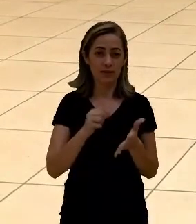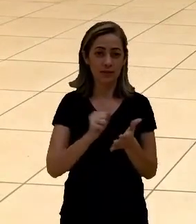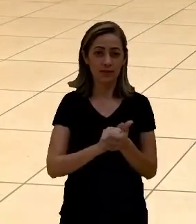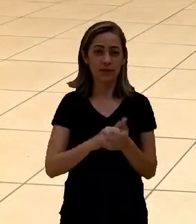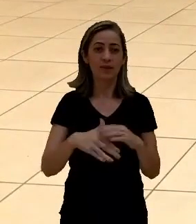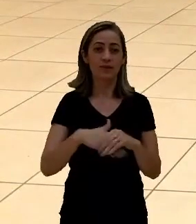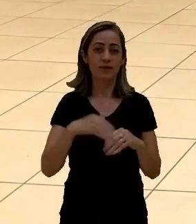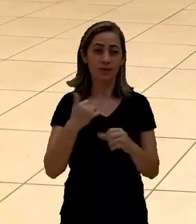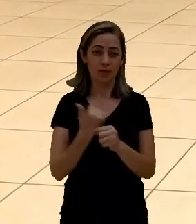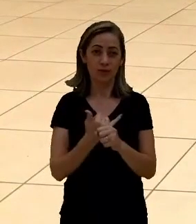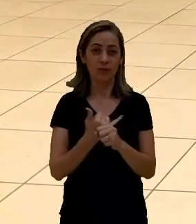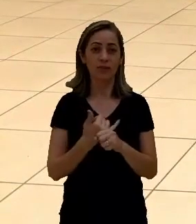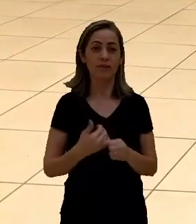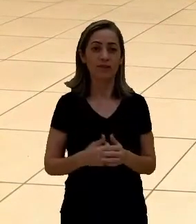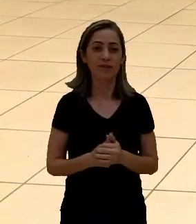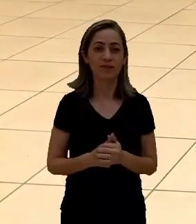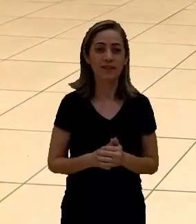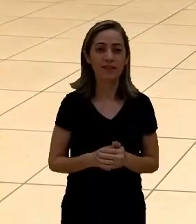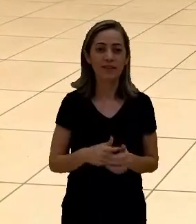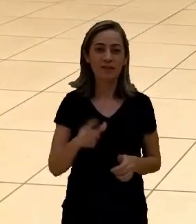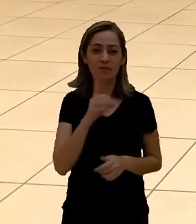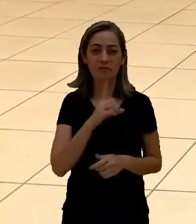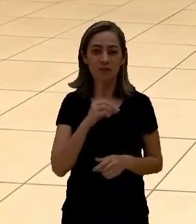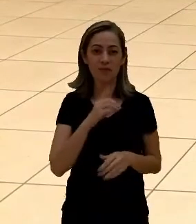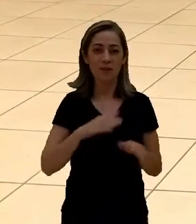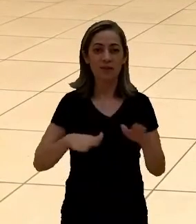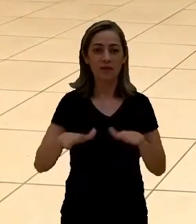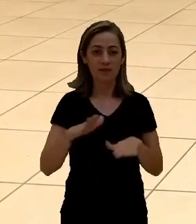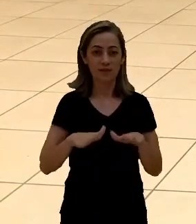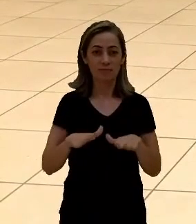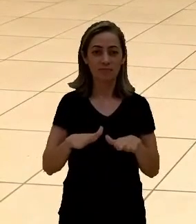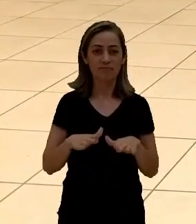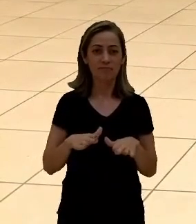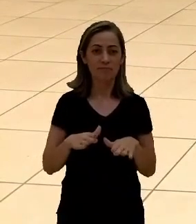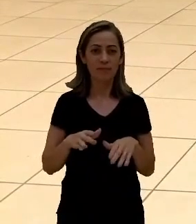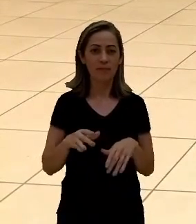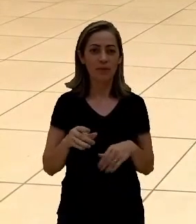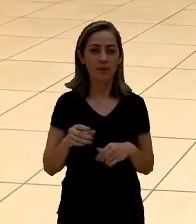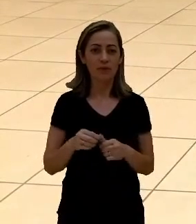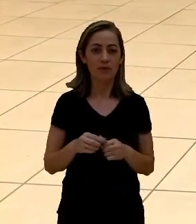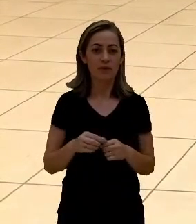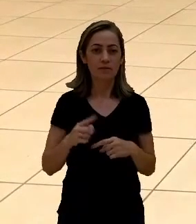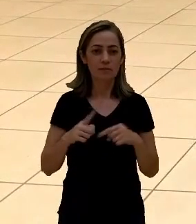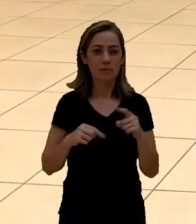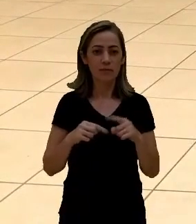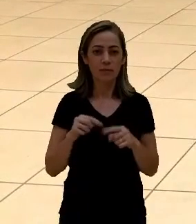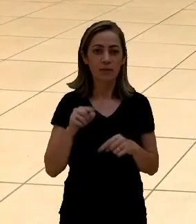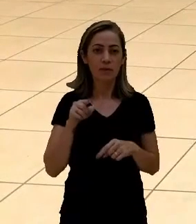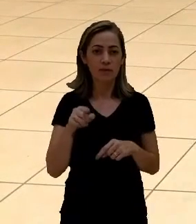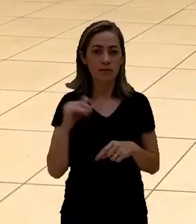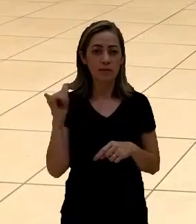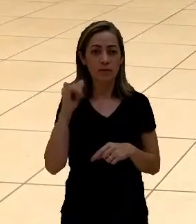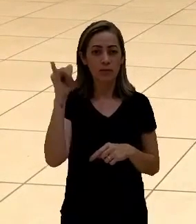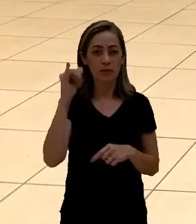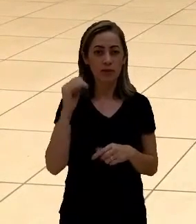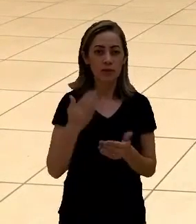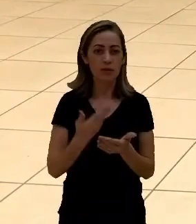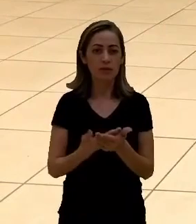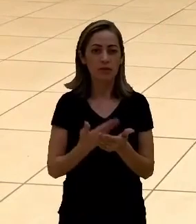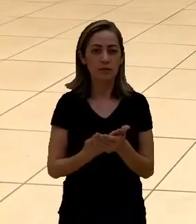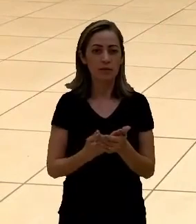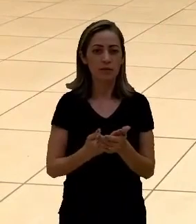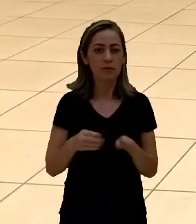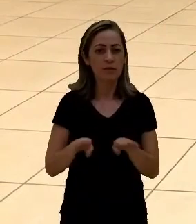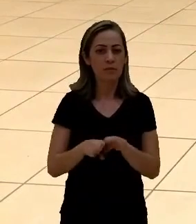domingo pode ser na semana seguinte né E aí eh serve como material eh subsequente tamb bem para as comunidades